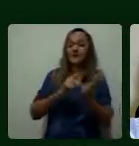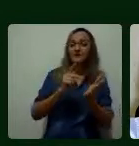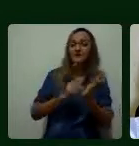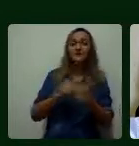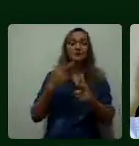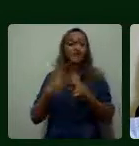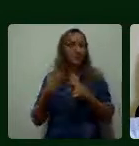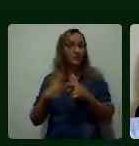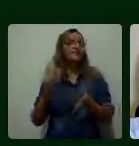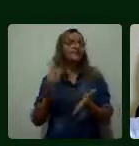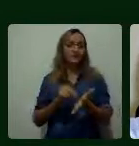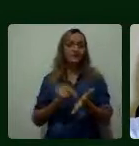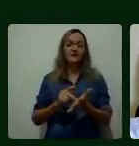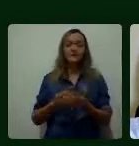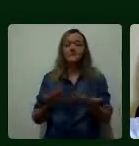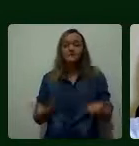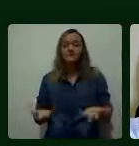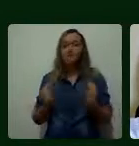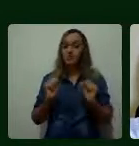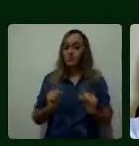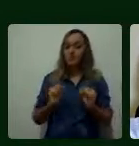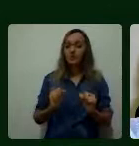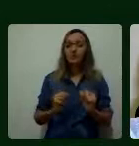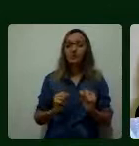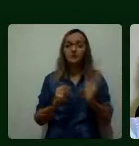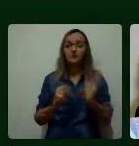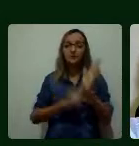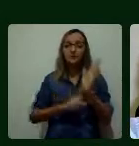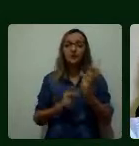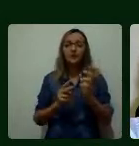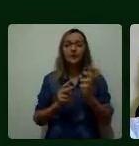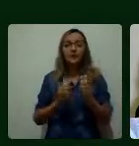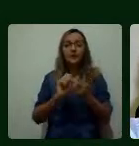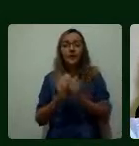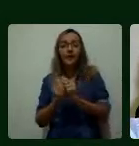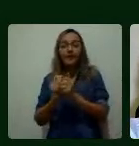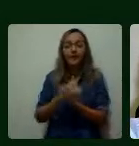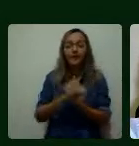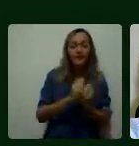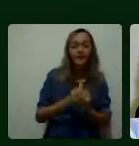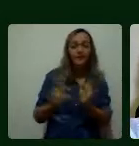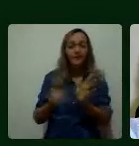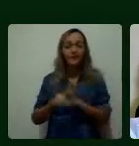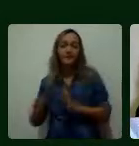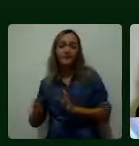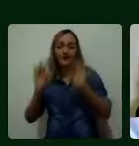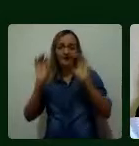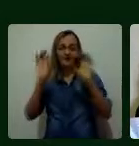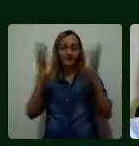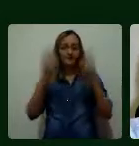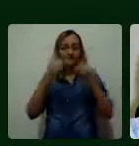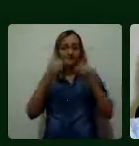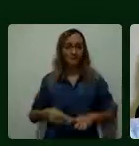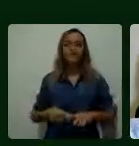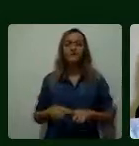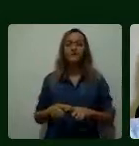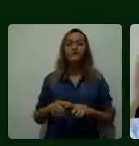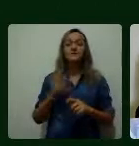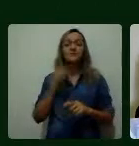Certo. O Renan Almena, ele quer saber se o subtema artesanato se encaixa em algum dos três